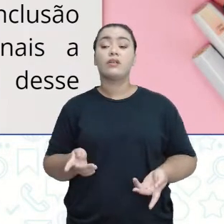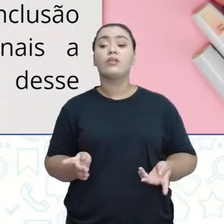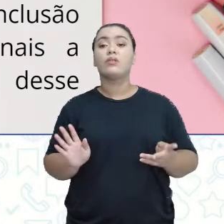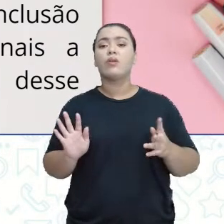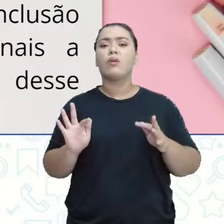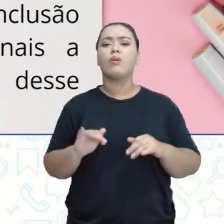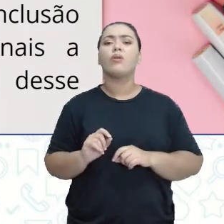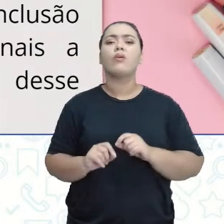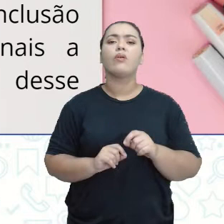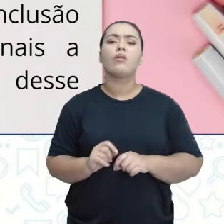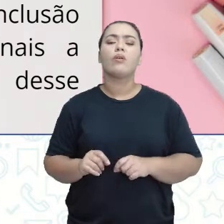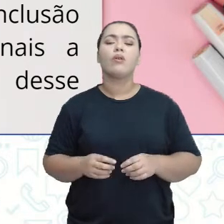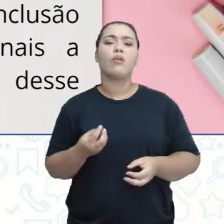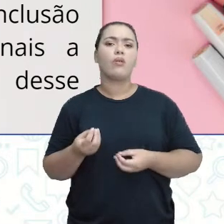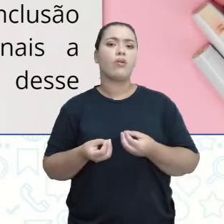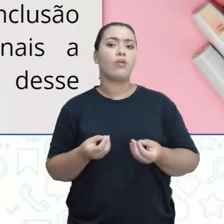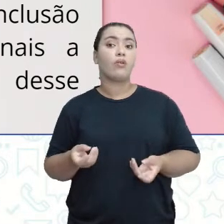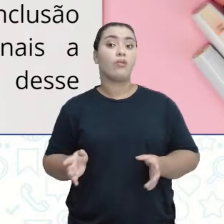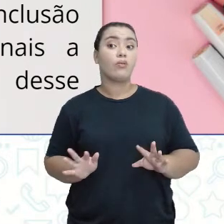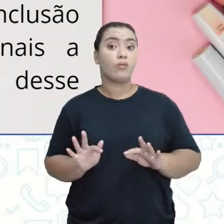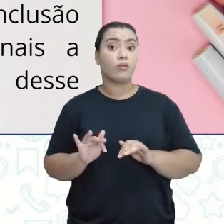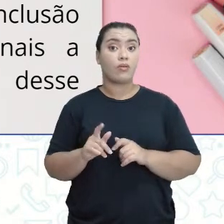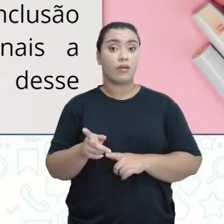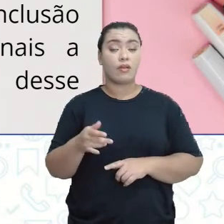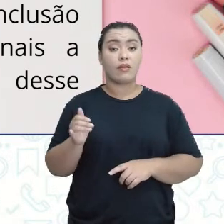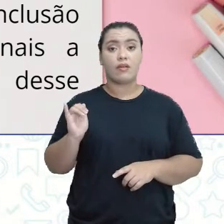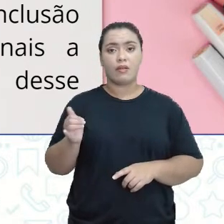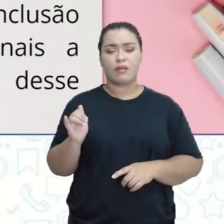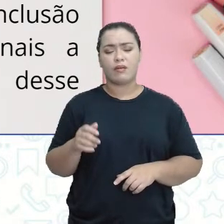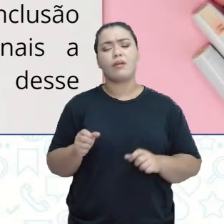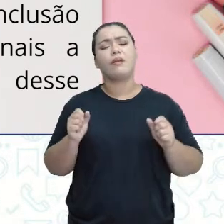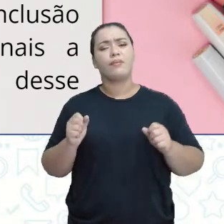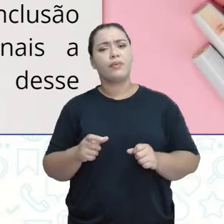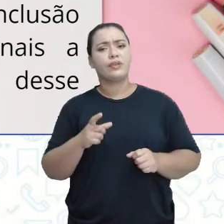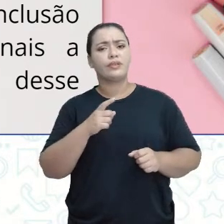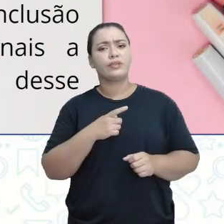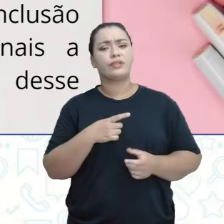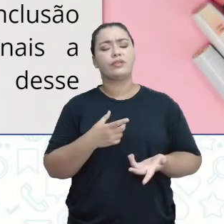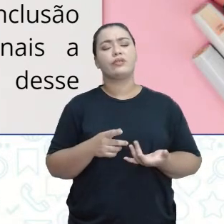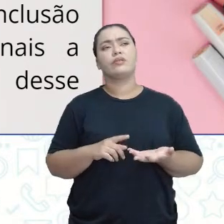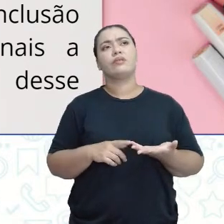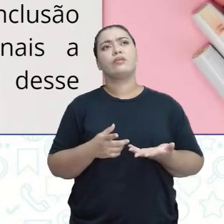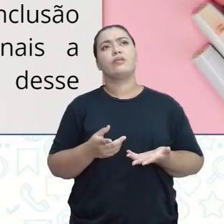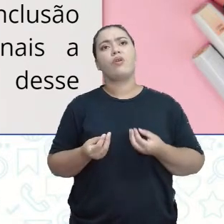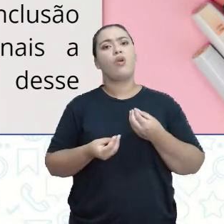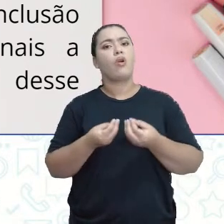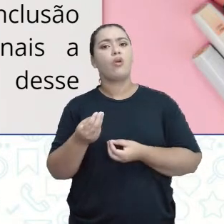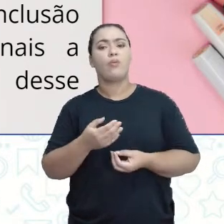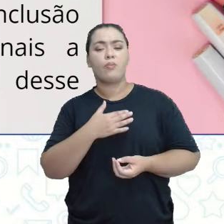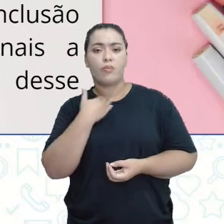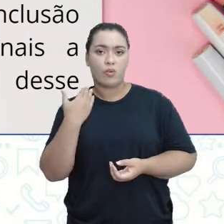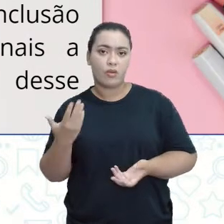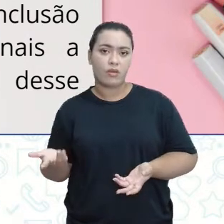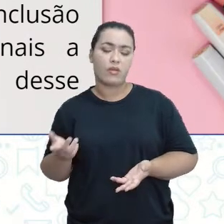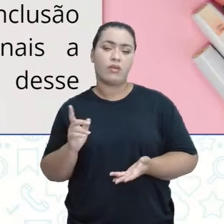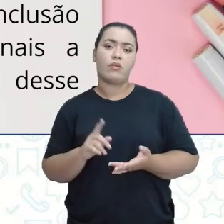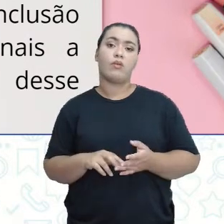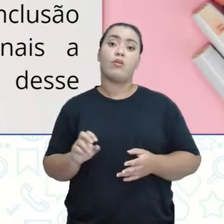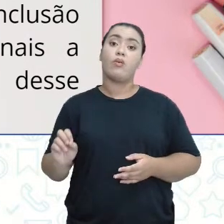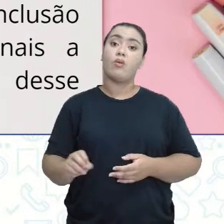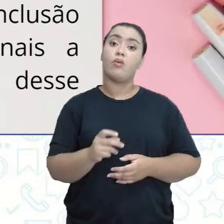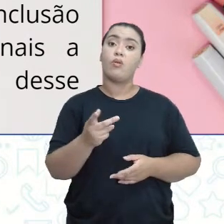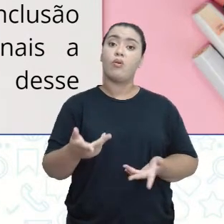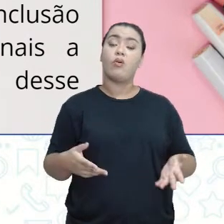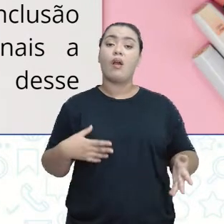gente vai ver o encerramento desse relato. E aí pode contar os últimos dias de vida do biografado ou as